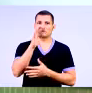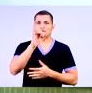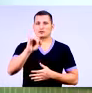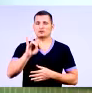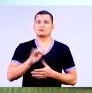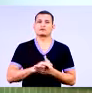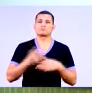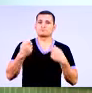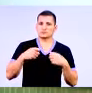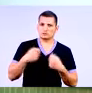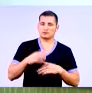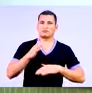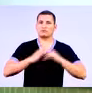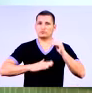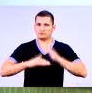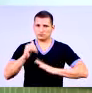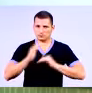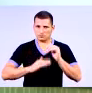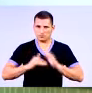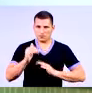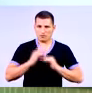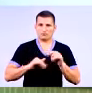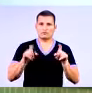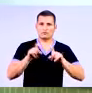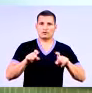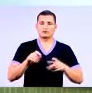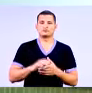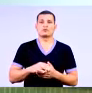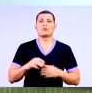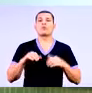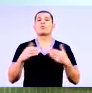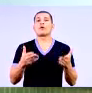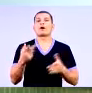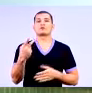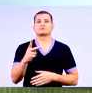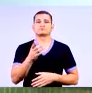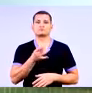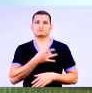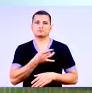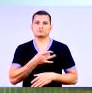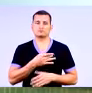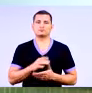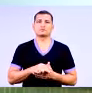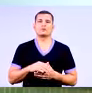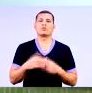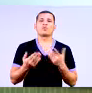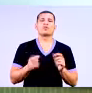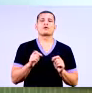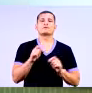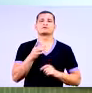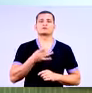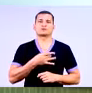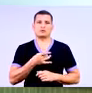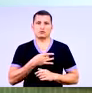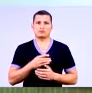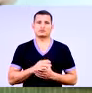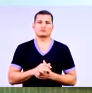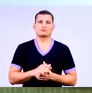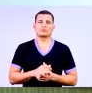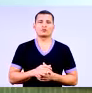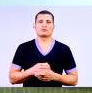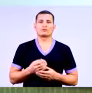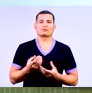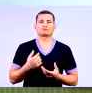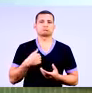um profissional que precise de informática, qual é o seu medo, né? O que você teme? Poxa, como eu não entendo